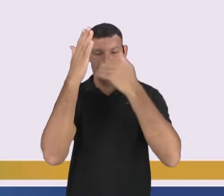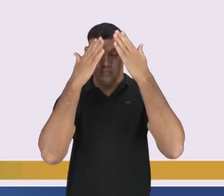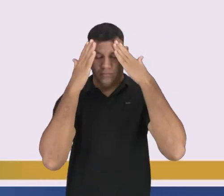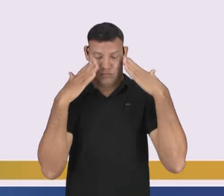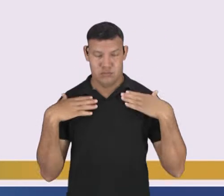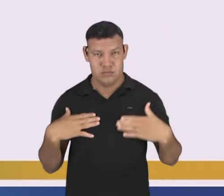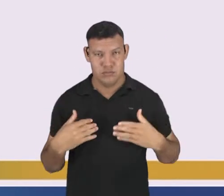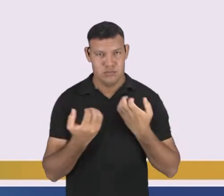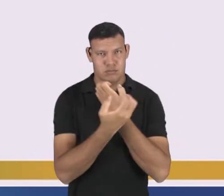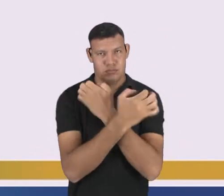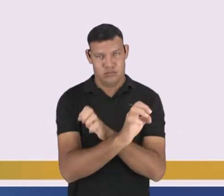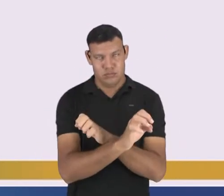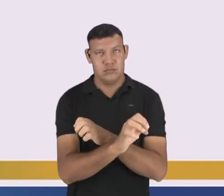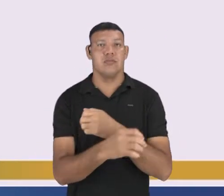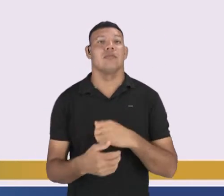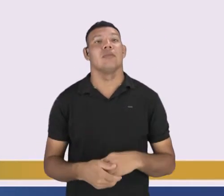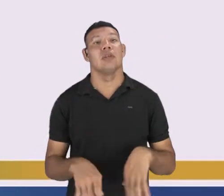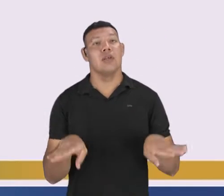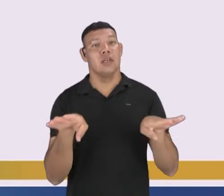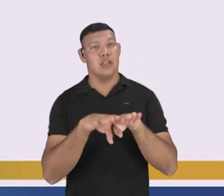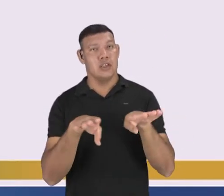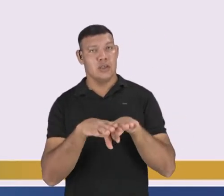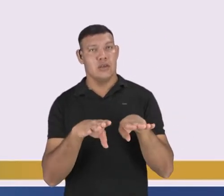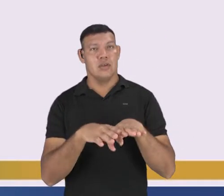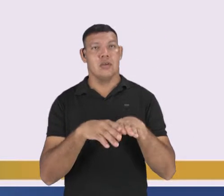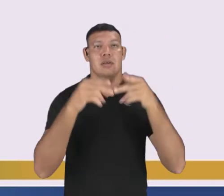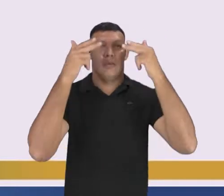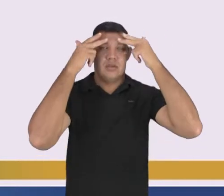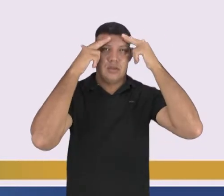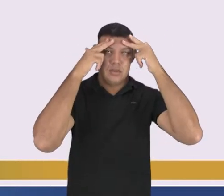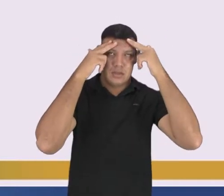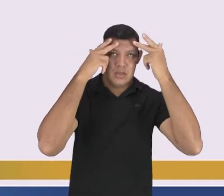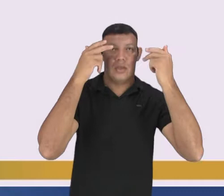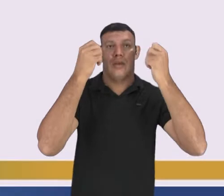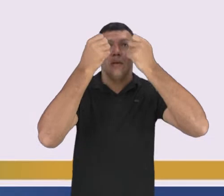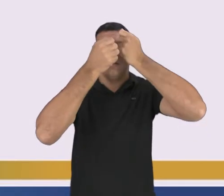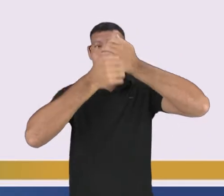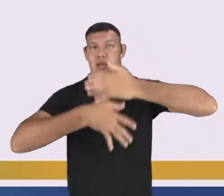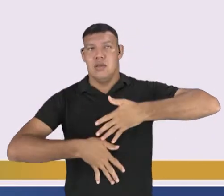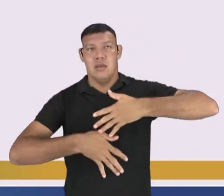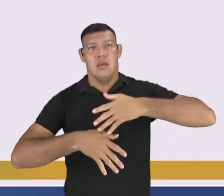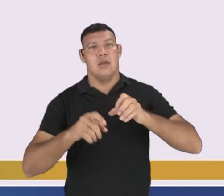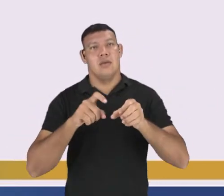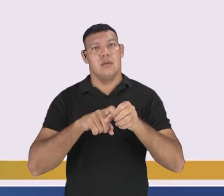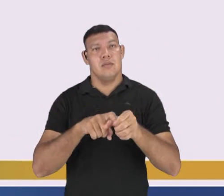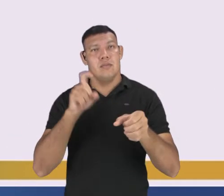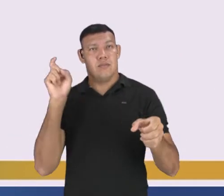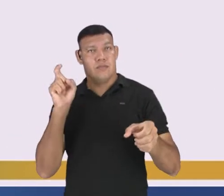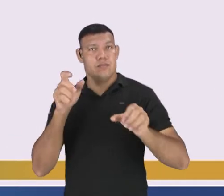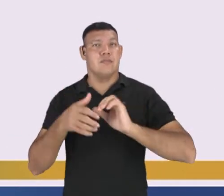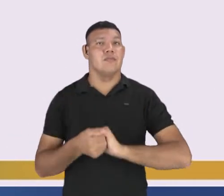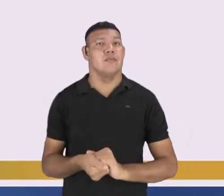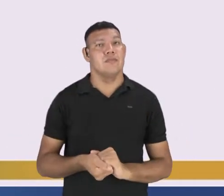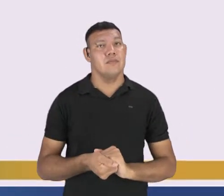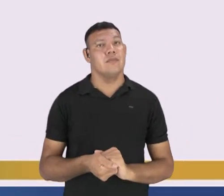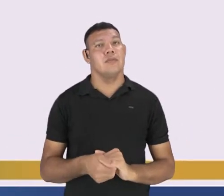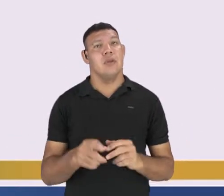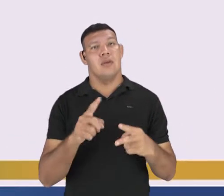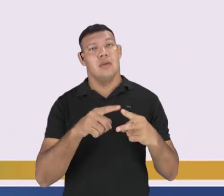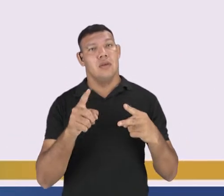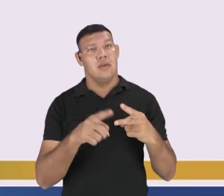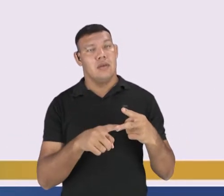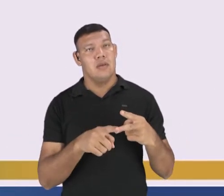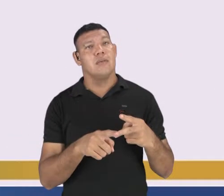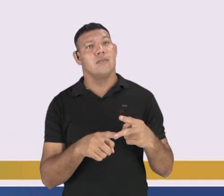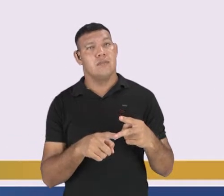corpo. E o sistema nervoso autônomo, que atua de modo integrado com o sistema nervoso central e apresenta duas subdivisões, que é o